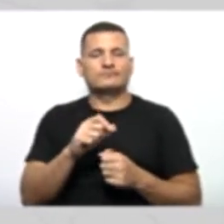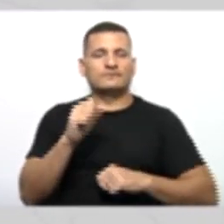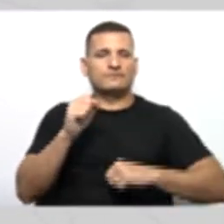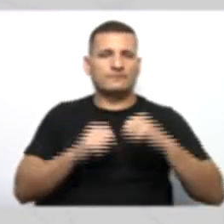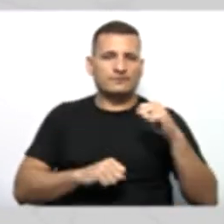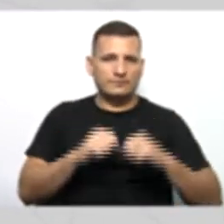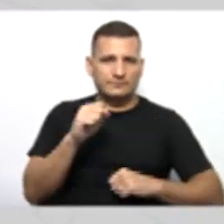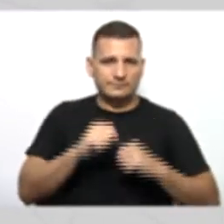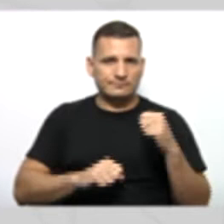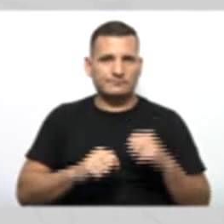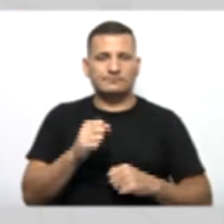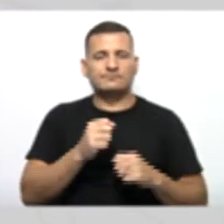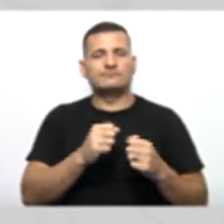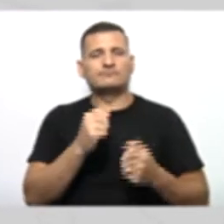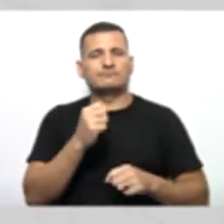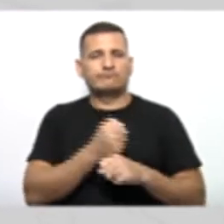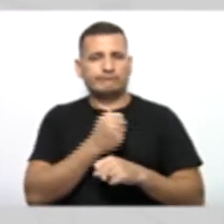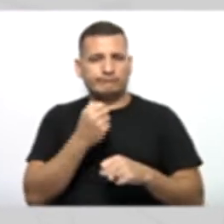construídas,